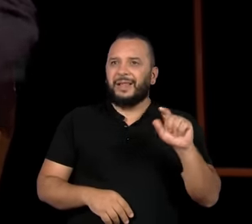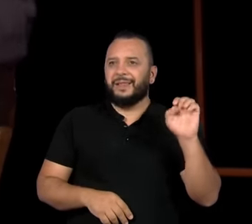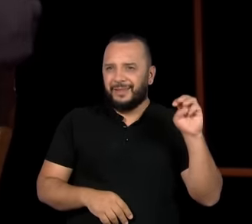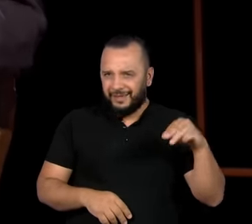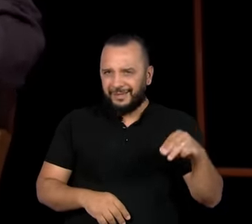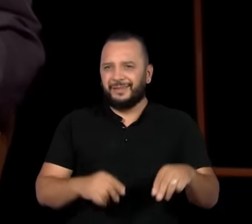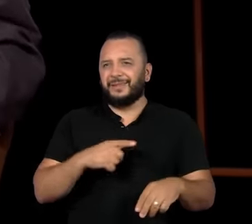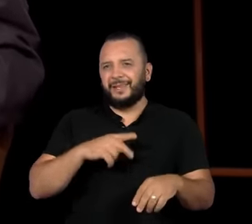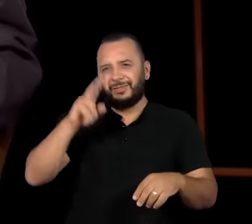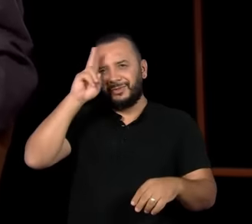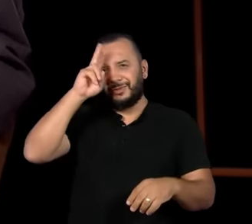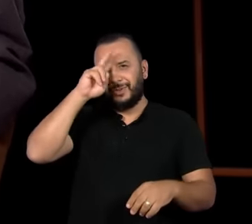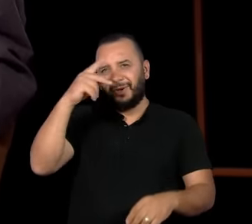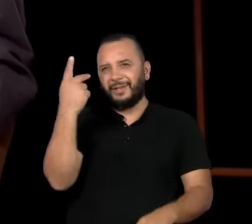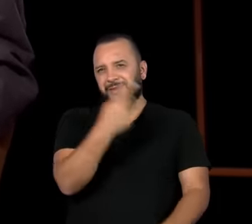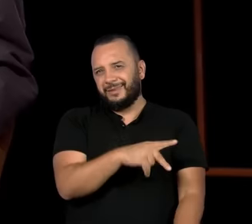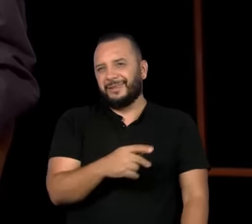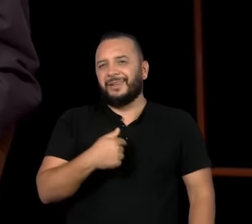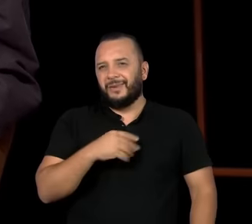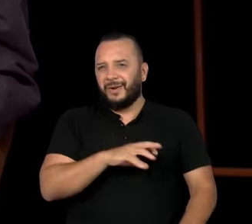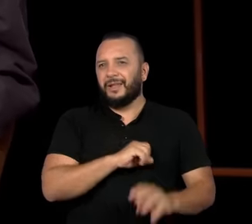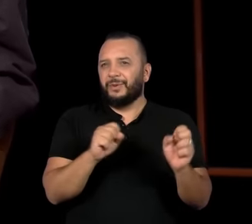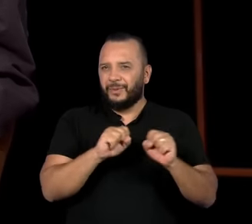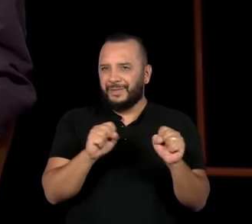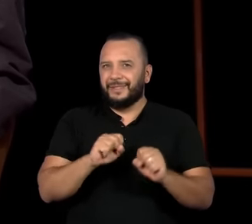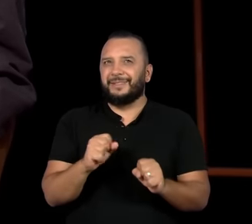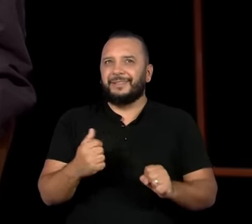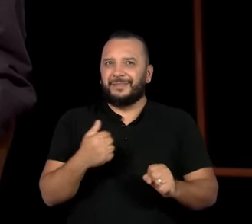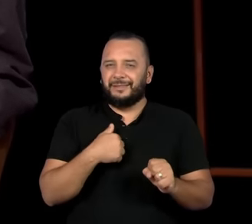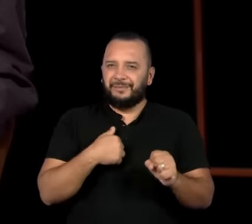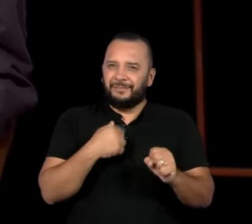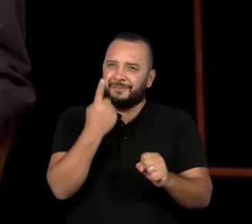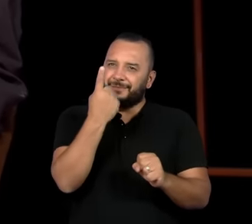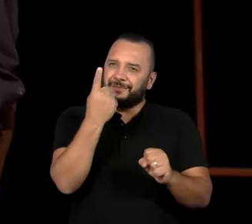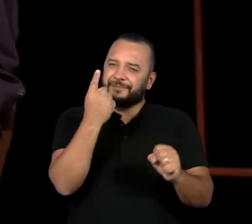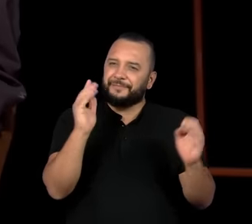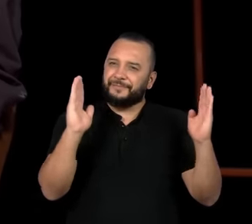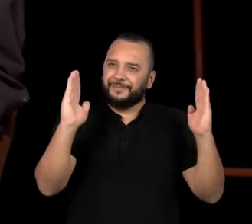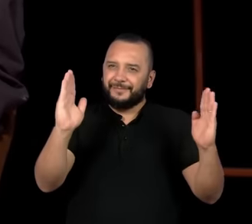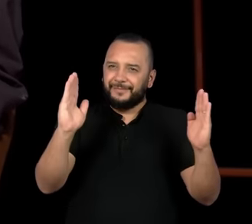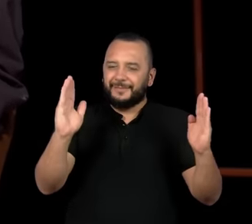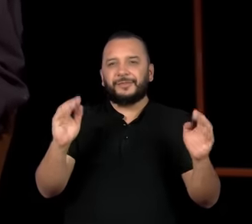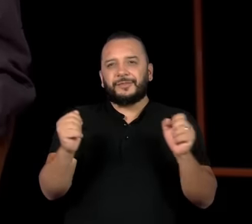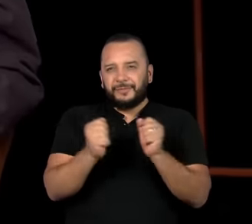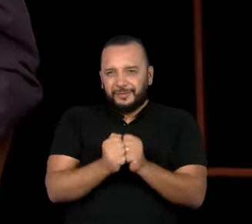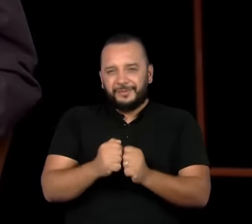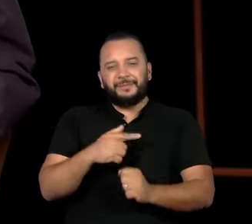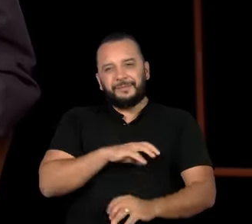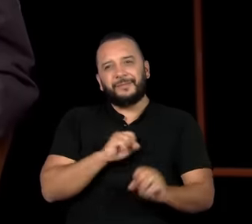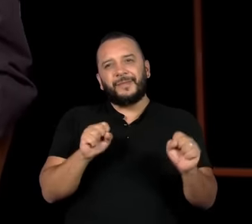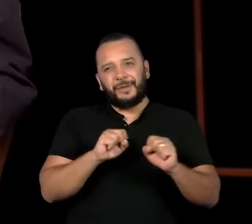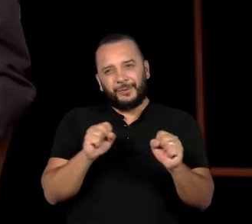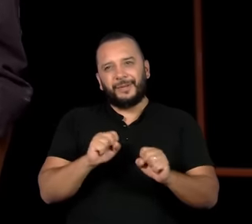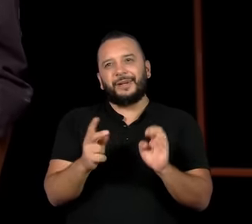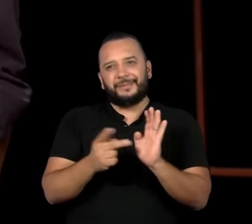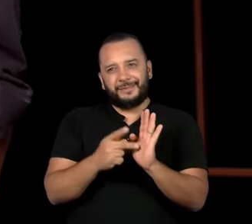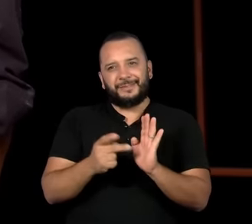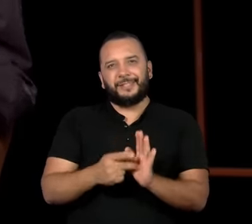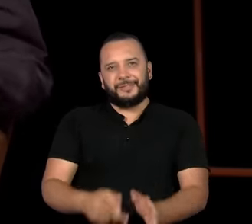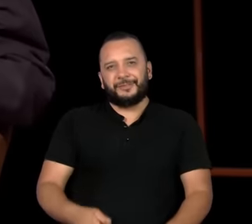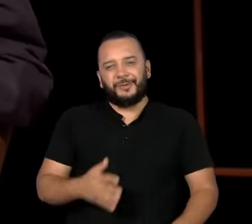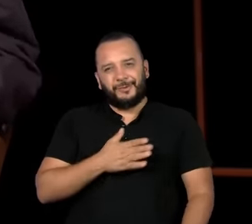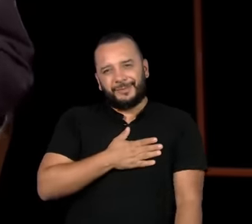torno dele. Eu adorei fazer. Falei, eu vou fazer uma cena só com o Zé Carlos, mas vou adorar. E adorei mesmo. E